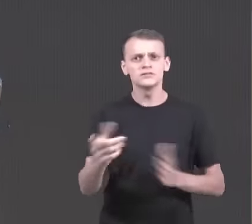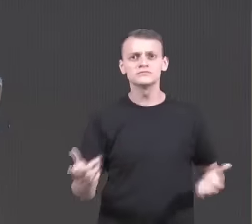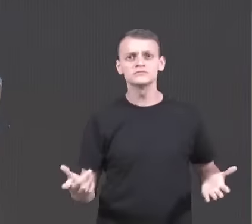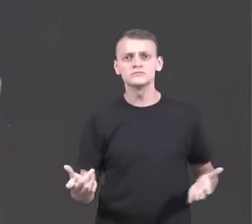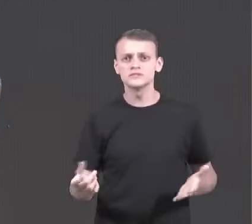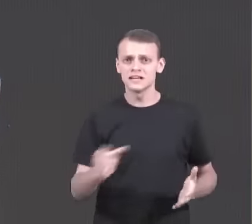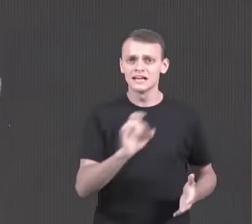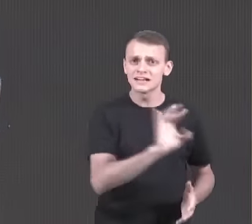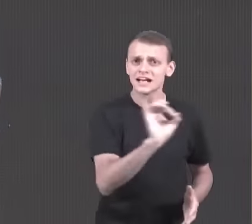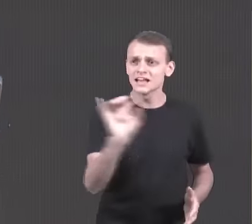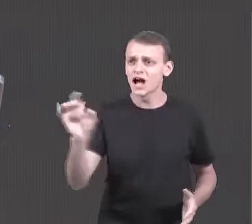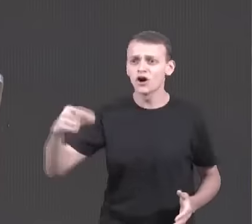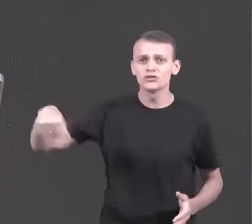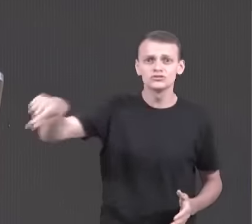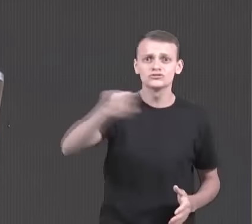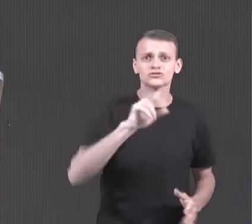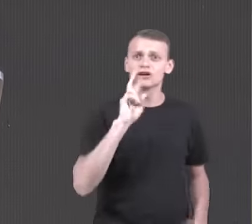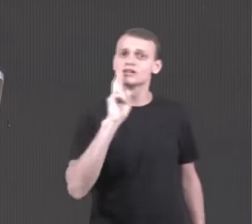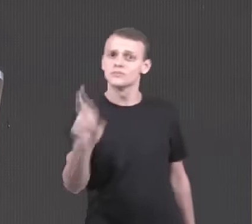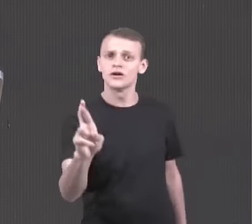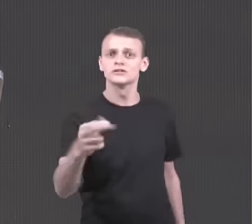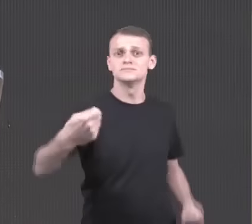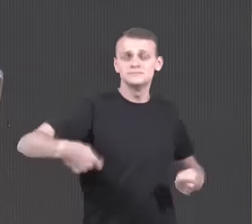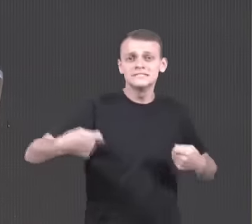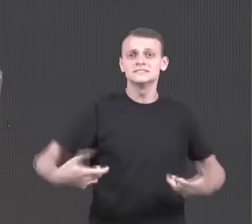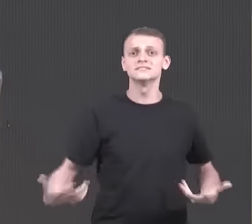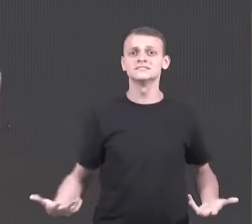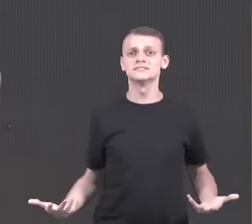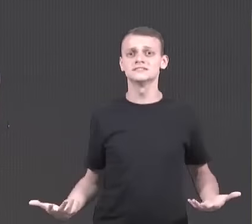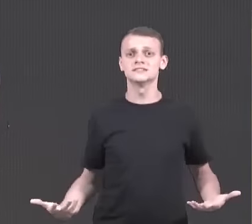que cada um de nós tem que responder.